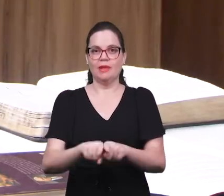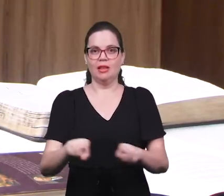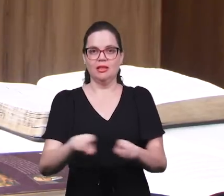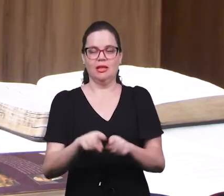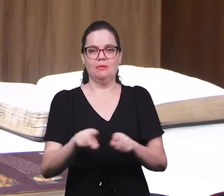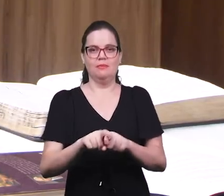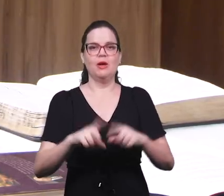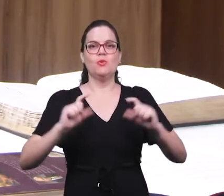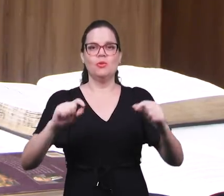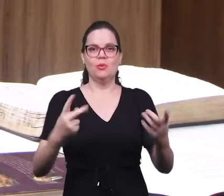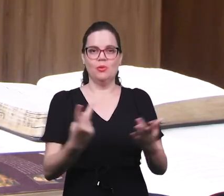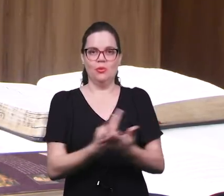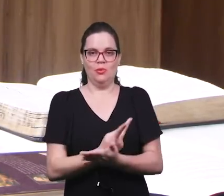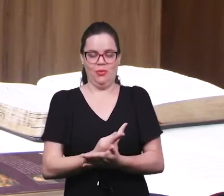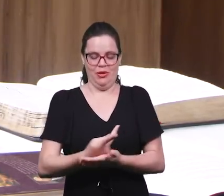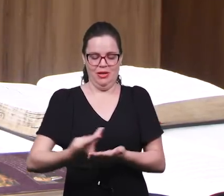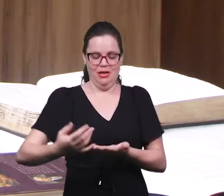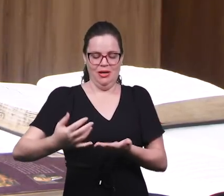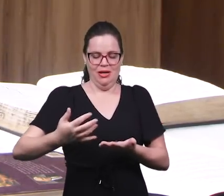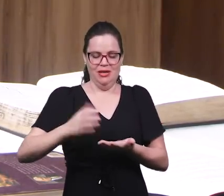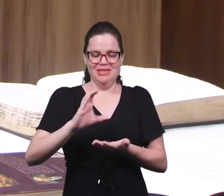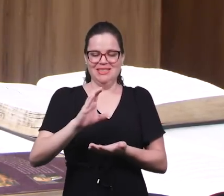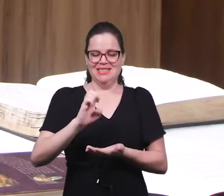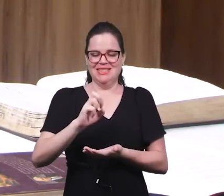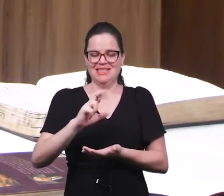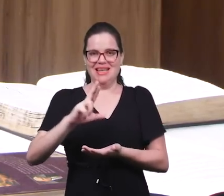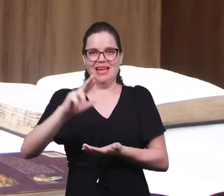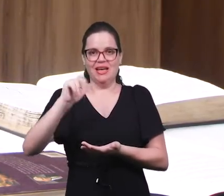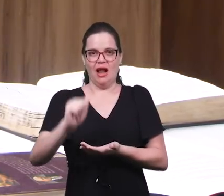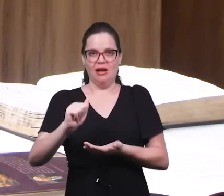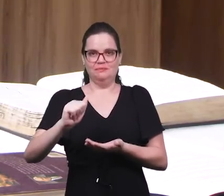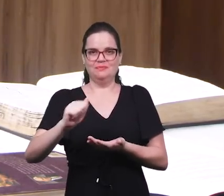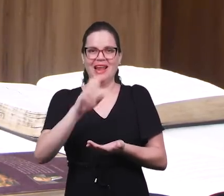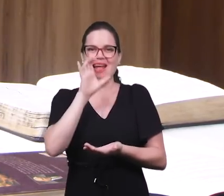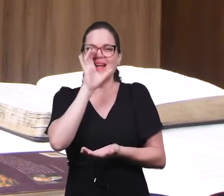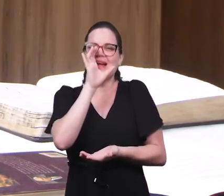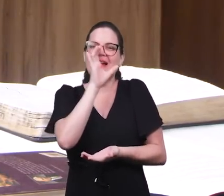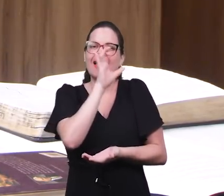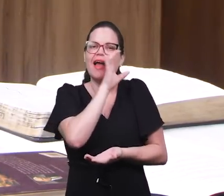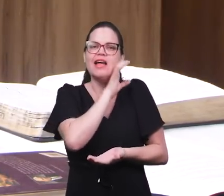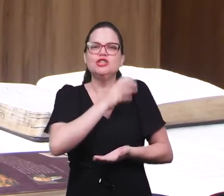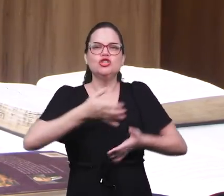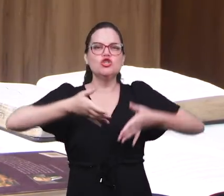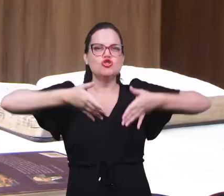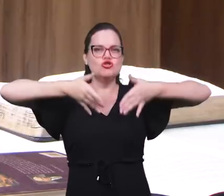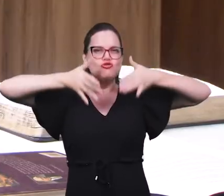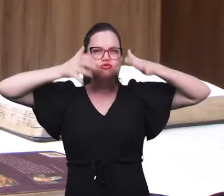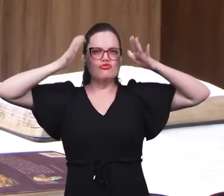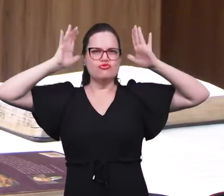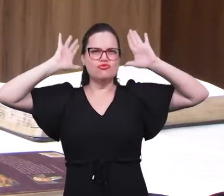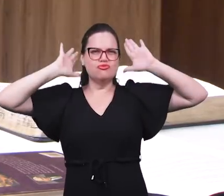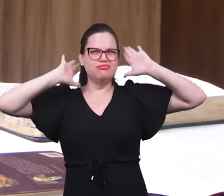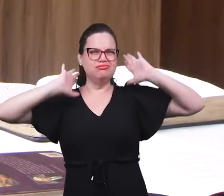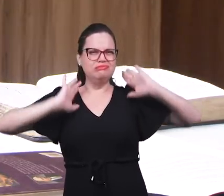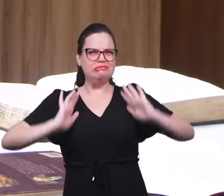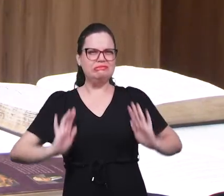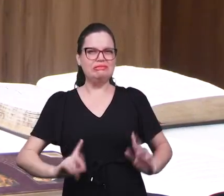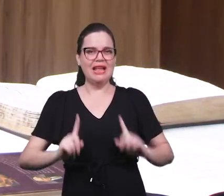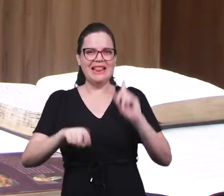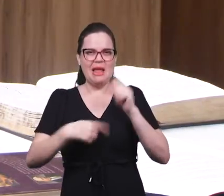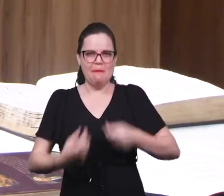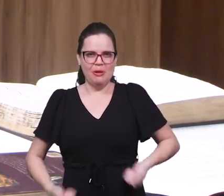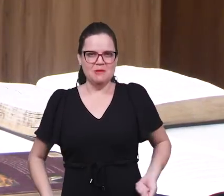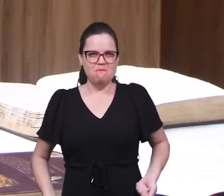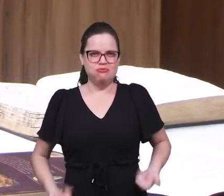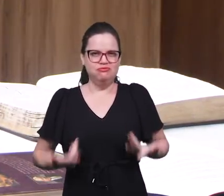nos cristãos. Então, muitas coisas ele fazia. Aliás, o fogo, havia uma história